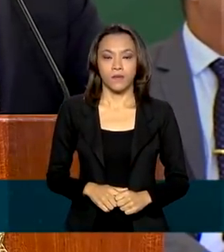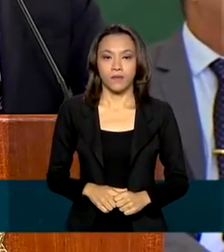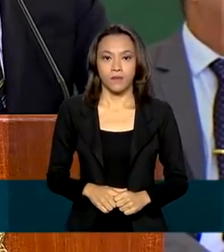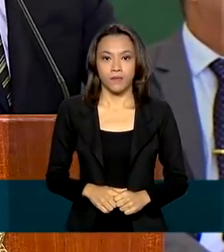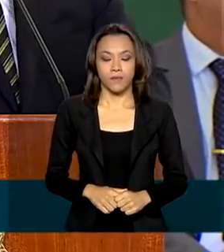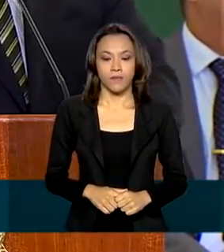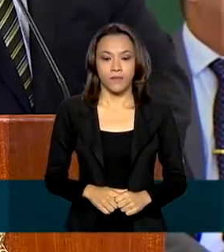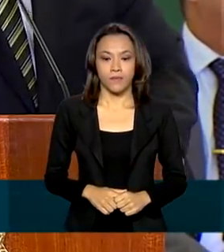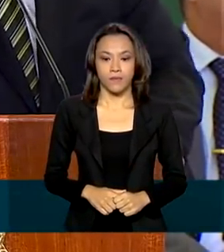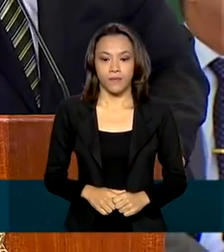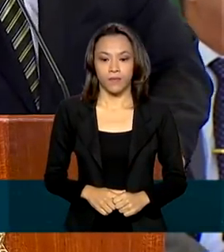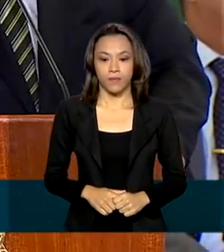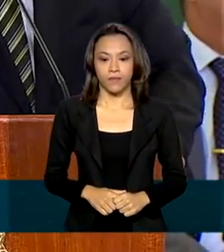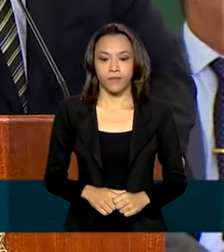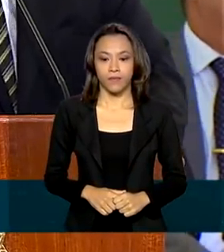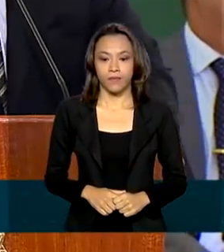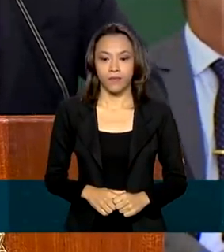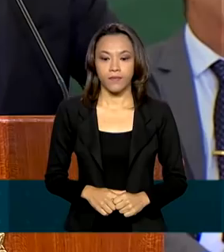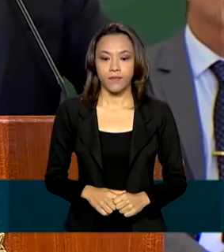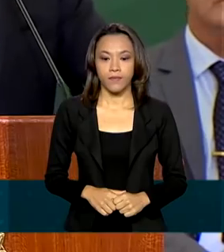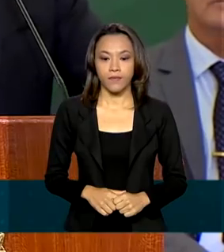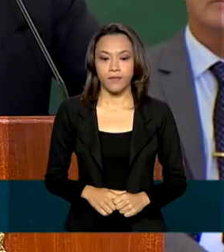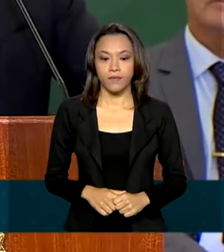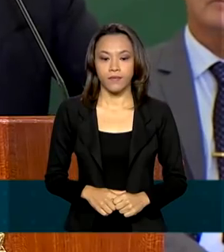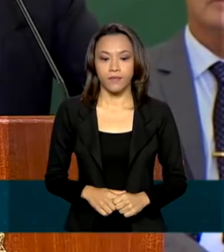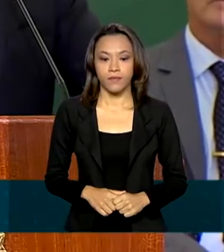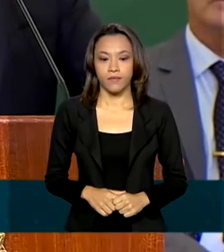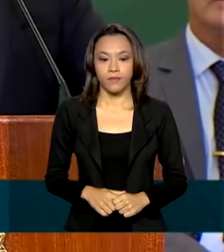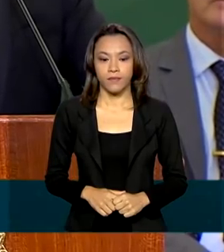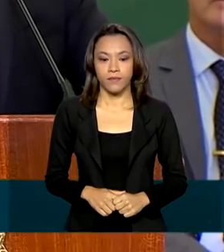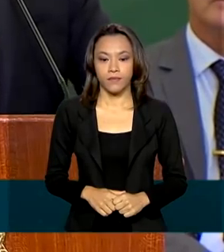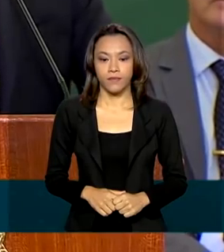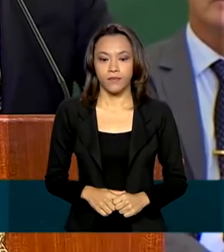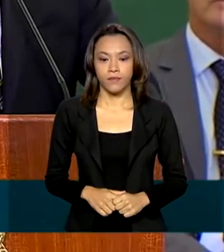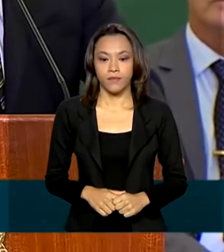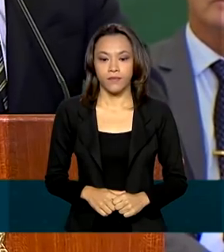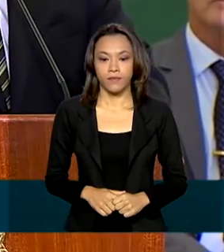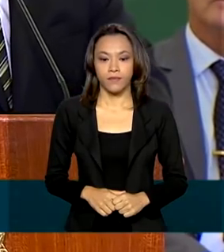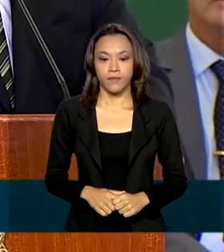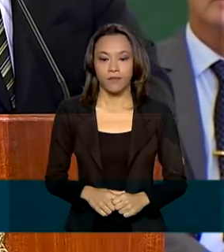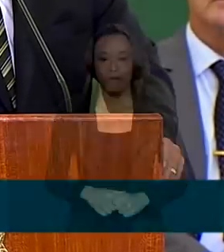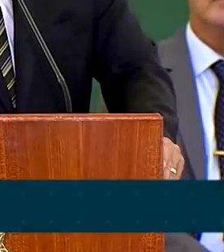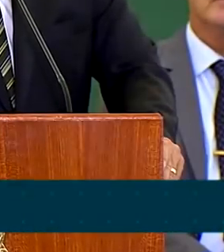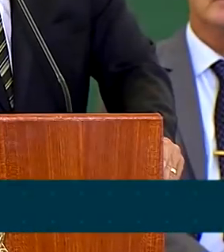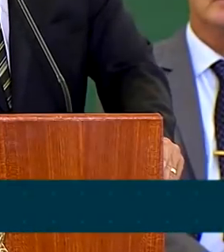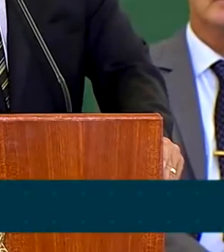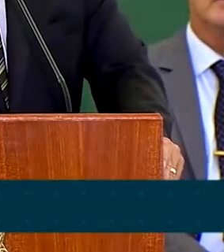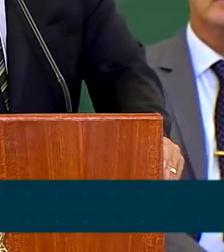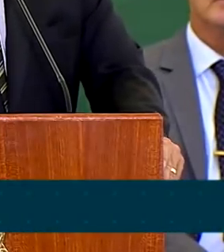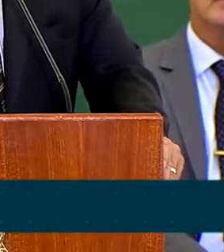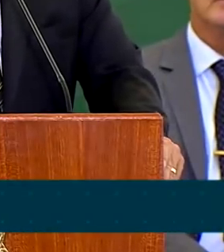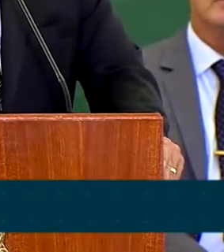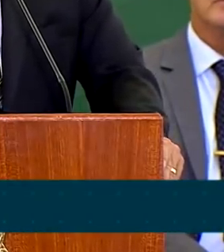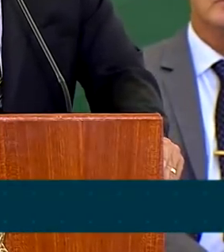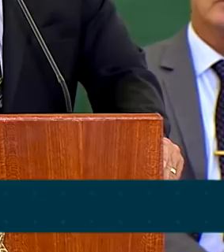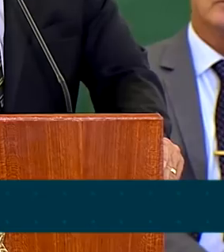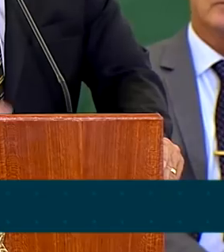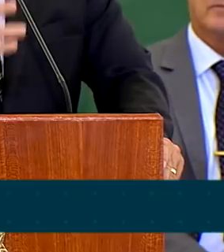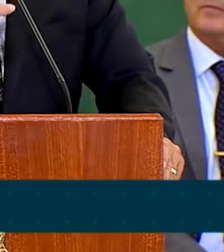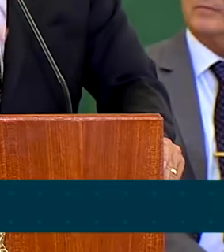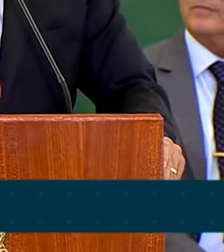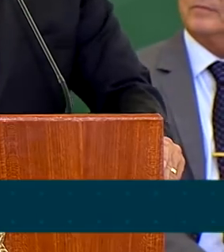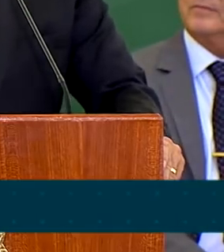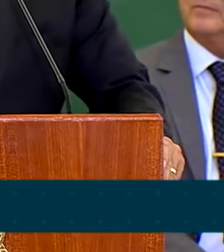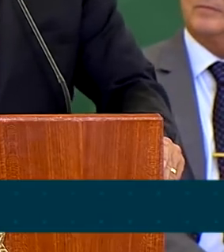seja o que for, jamais praticaremos qualquer intervenção nesta tal. O